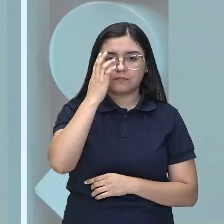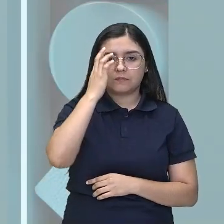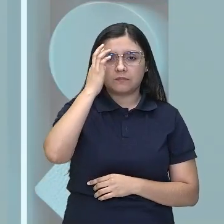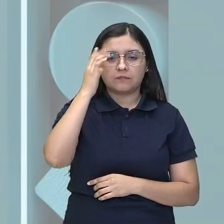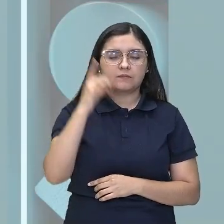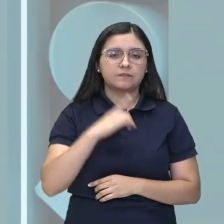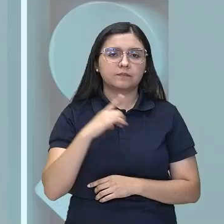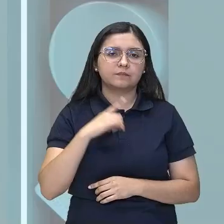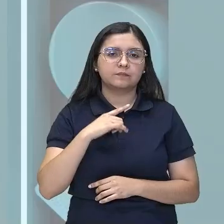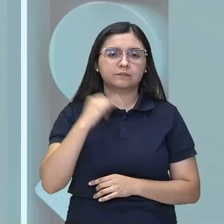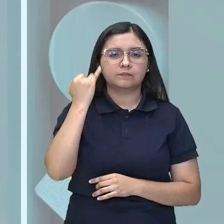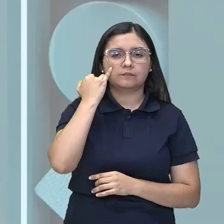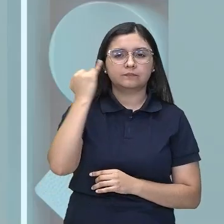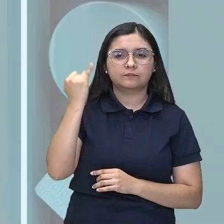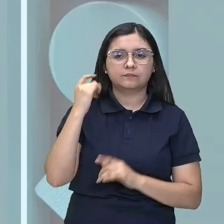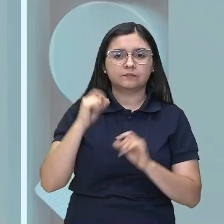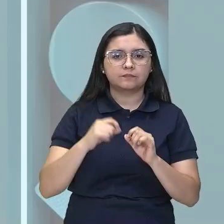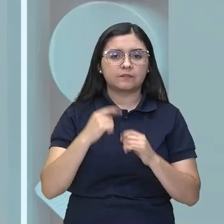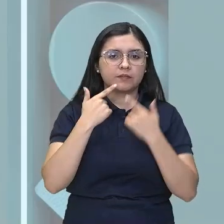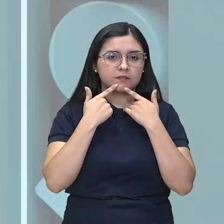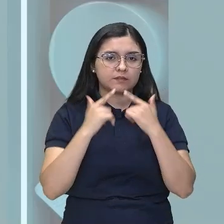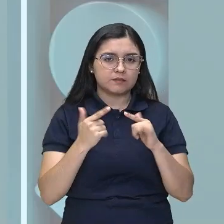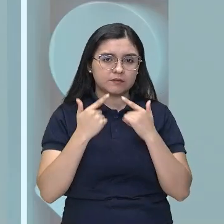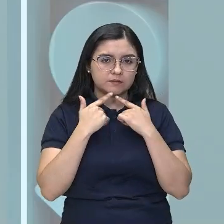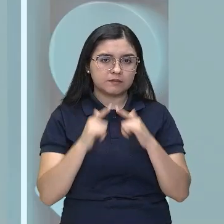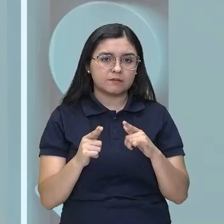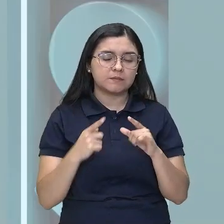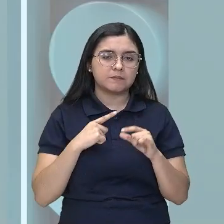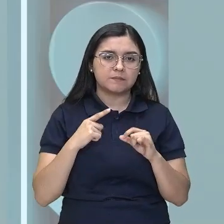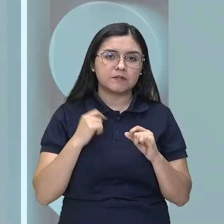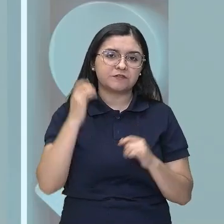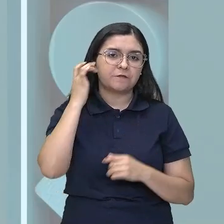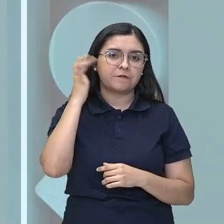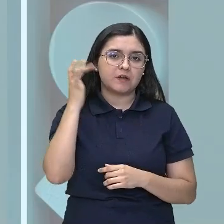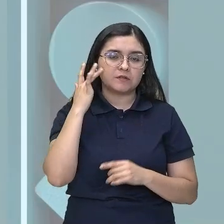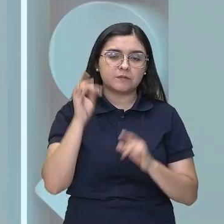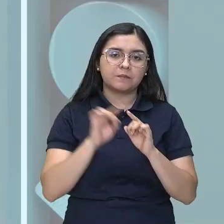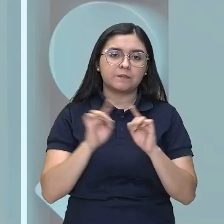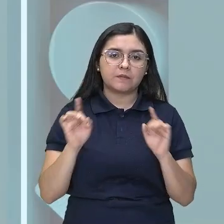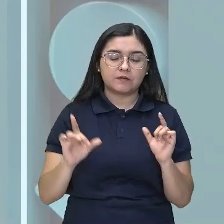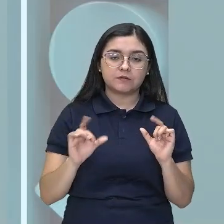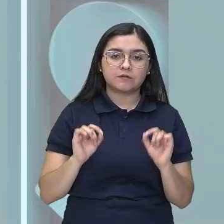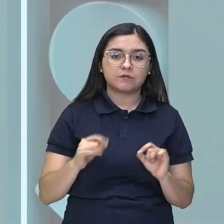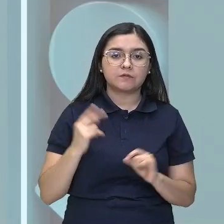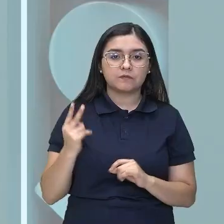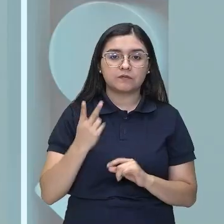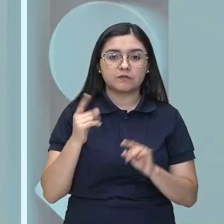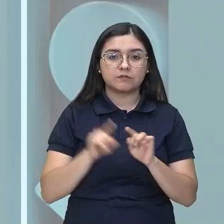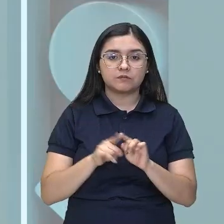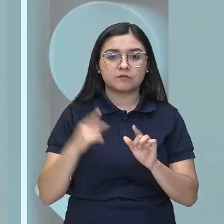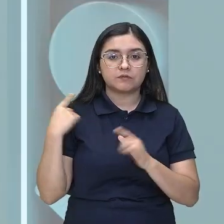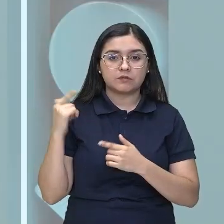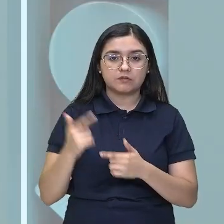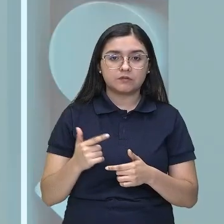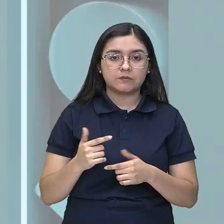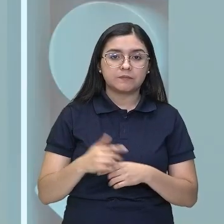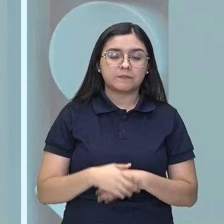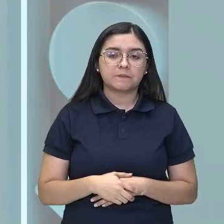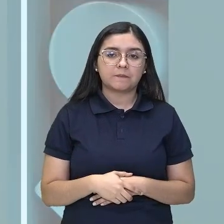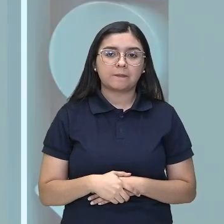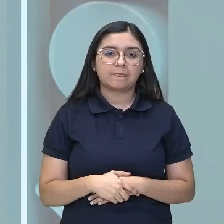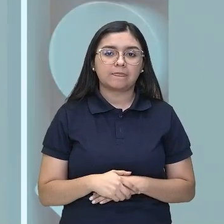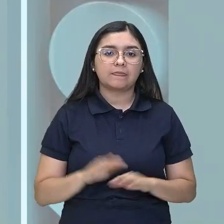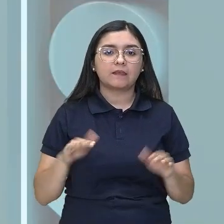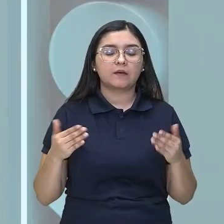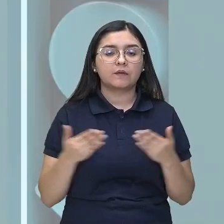ideia de tornar essa linguagem um pouco mais acessível, mas ainda com muitos valores tradicionais, tá bom? Vamos